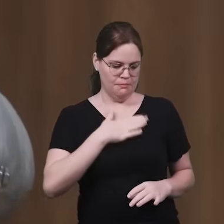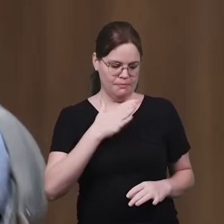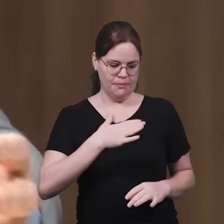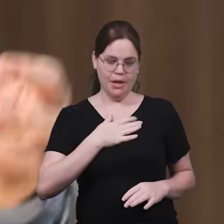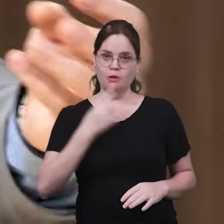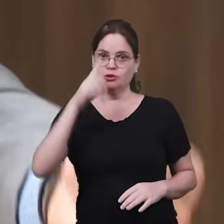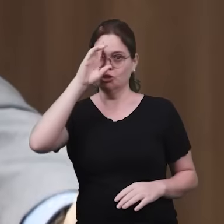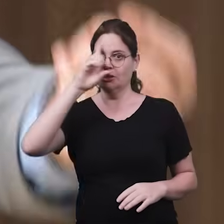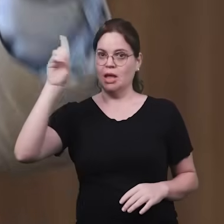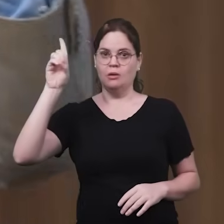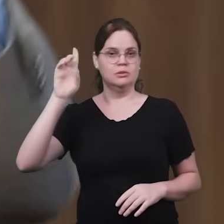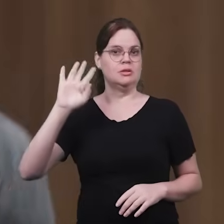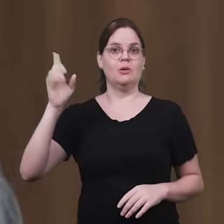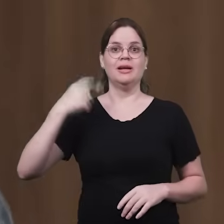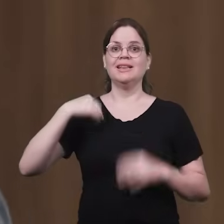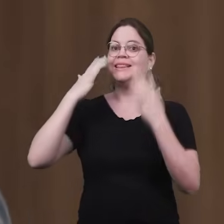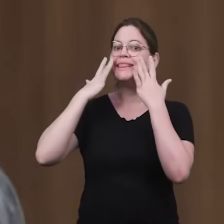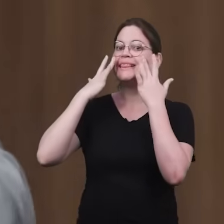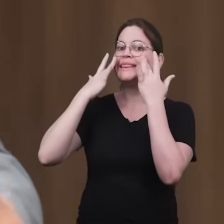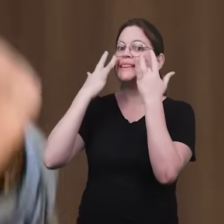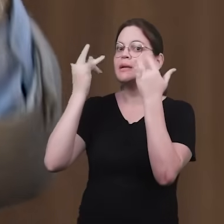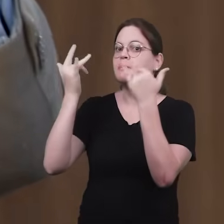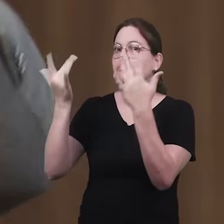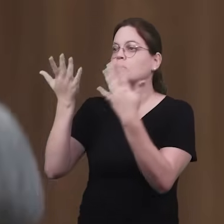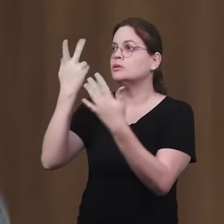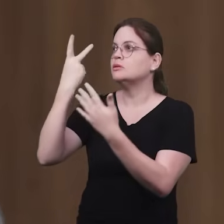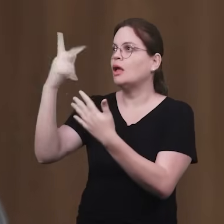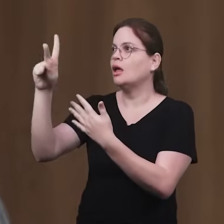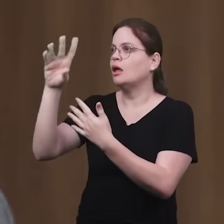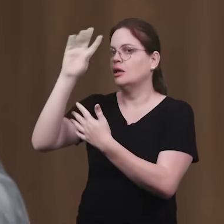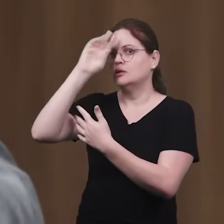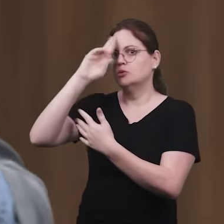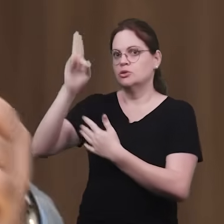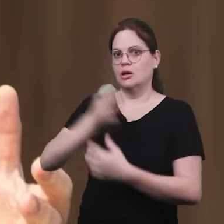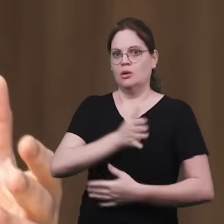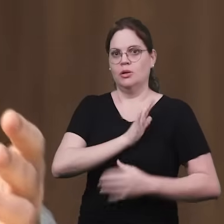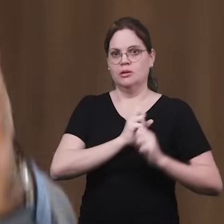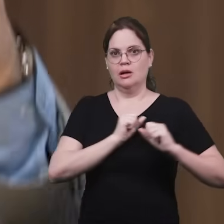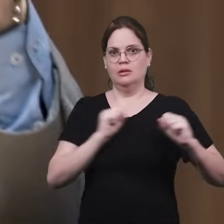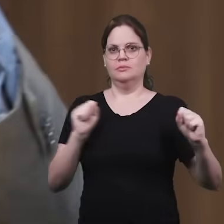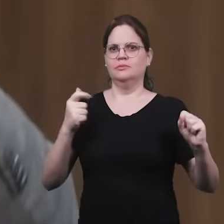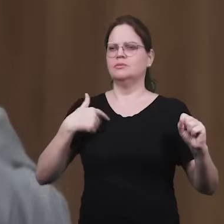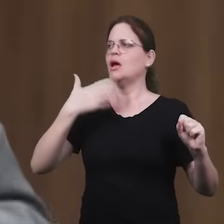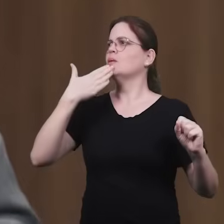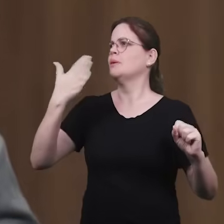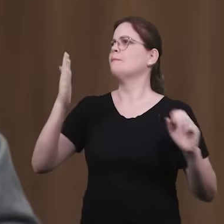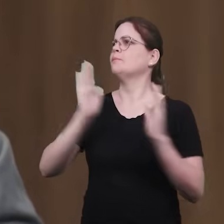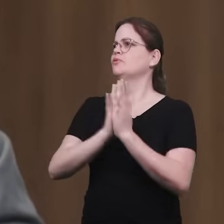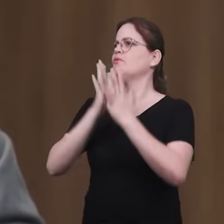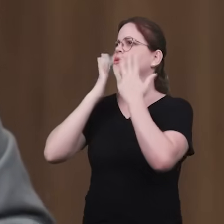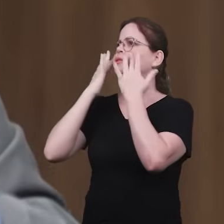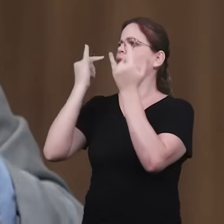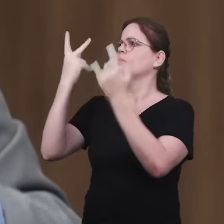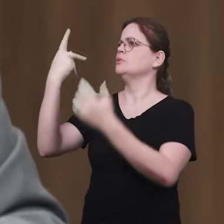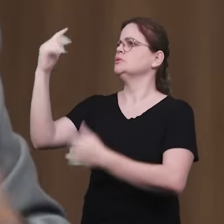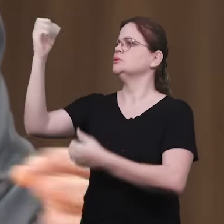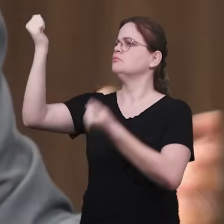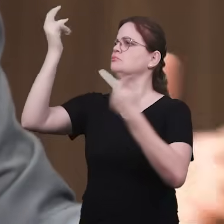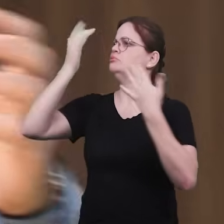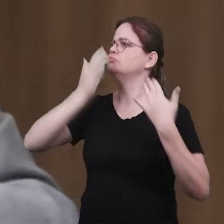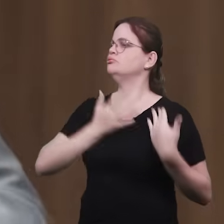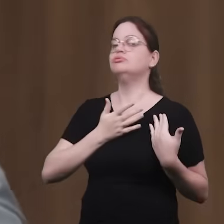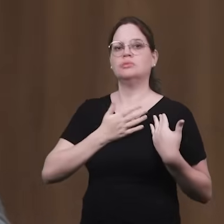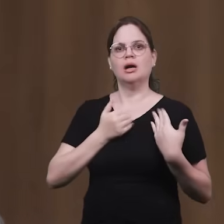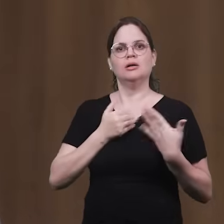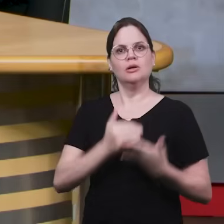Deus, não. É algo que vem dele. É o temor do Senhor. Se eu abro meu coração, Senhor, põe o teu temor no meu coração, o temor do Senhor